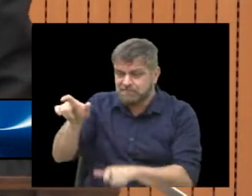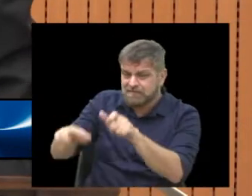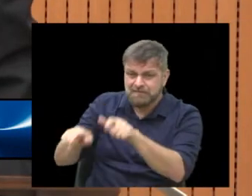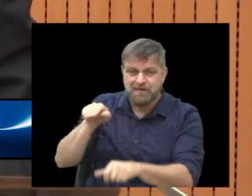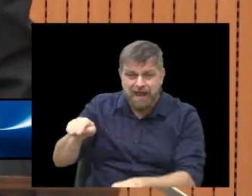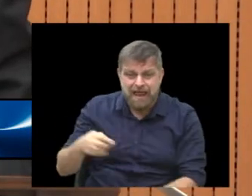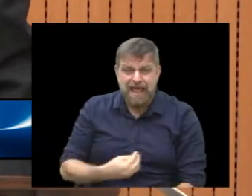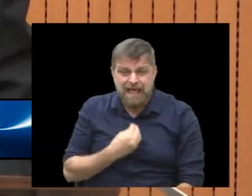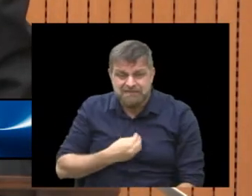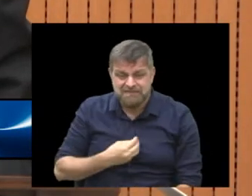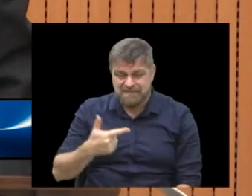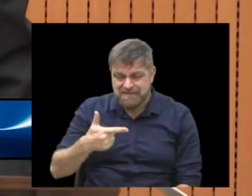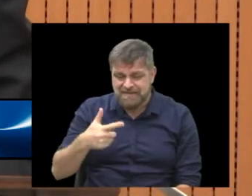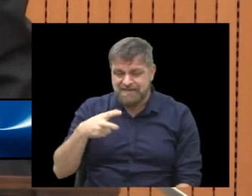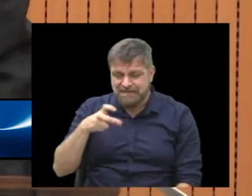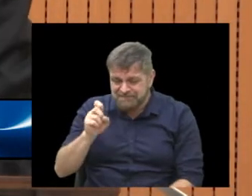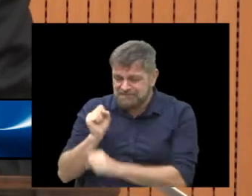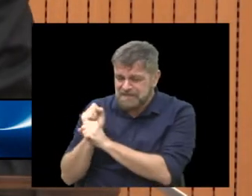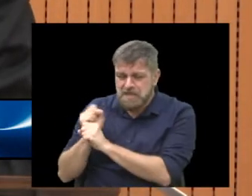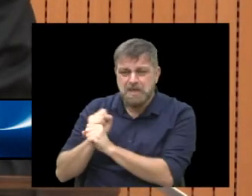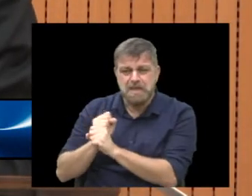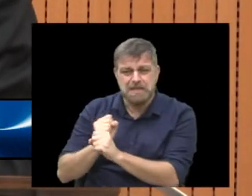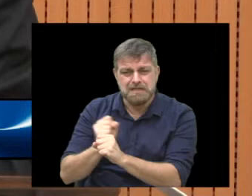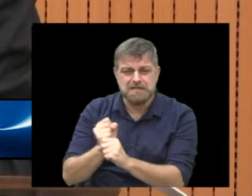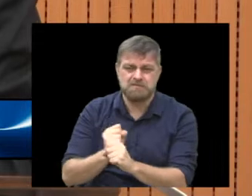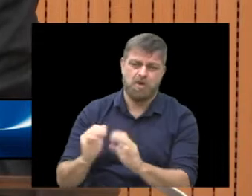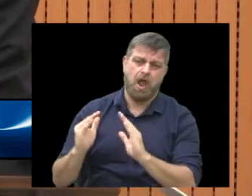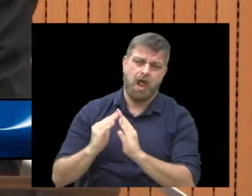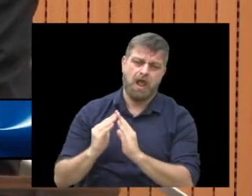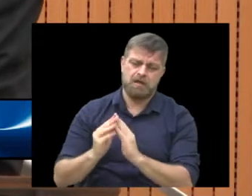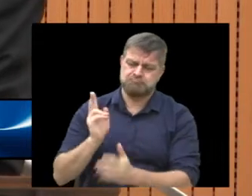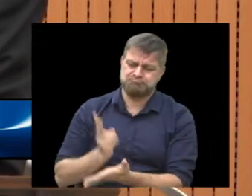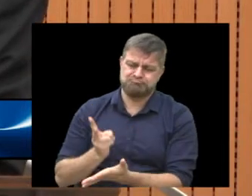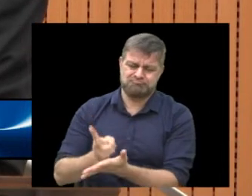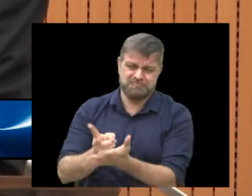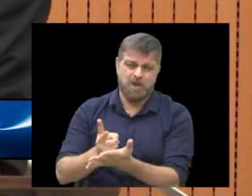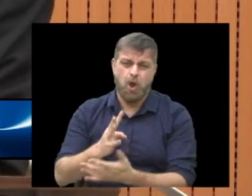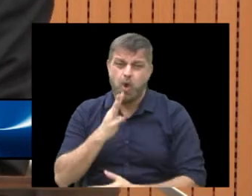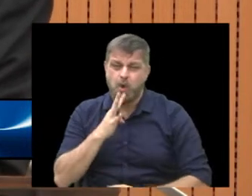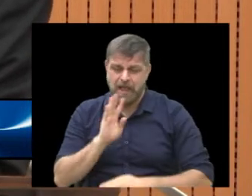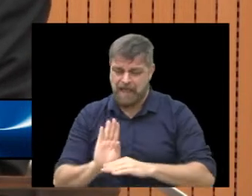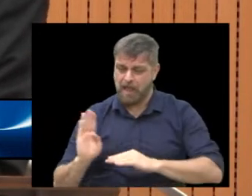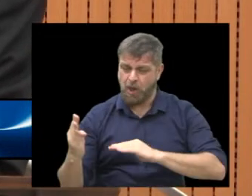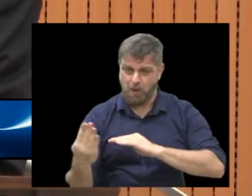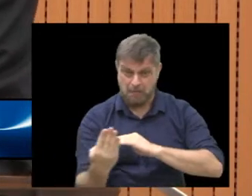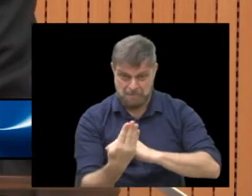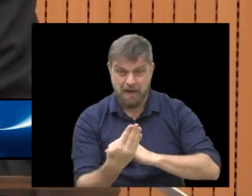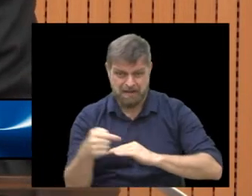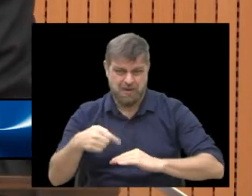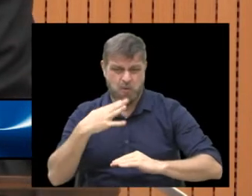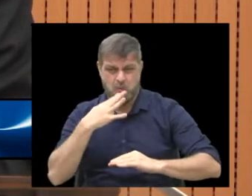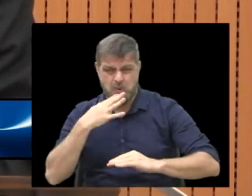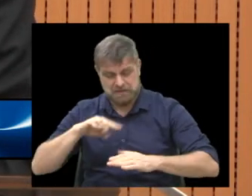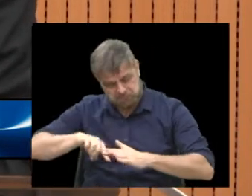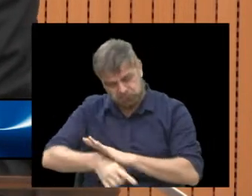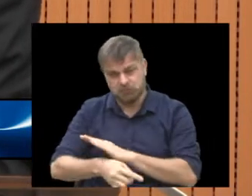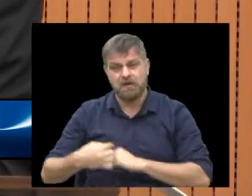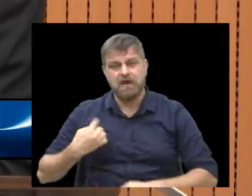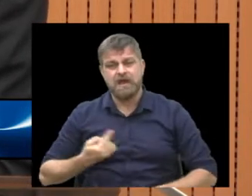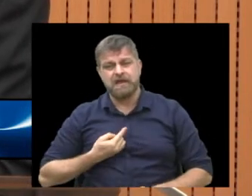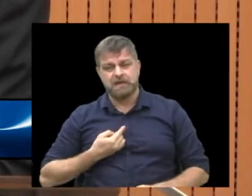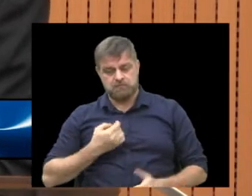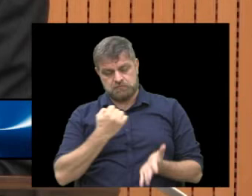há 25 anos e conhecem a situação ali do bairro. Eu estou protocolizando na próxima sessão,